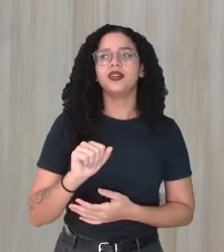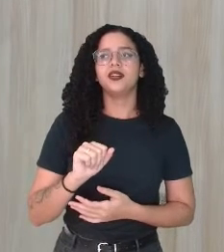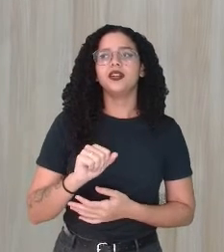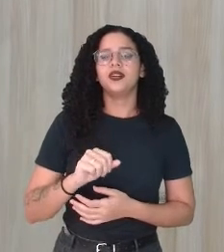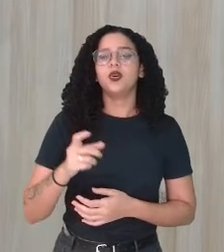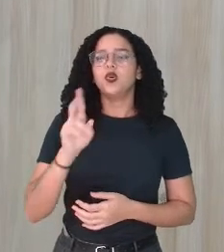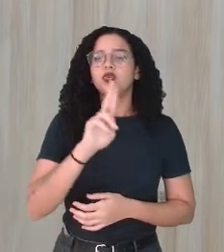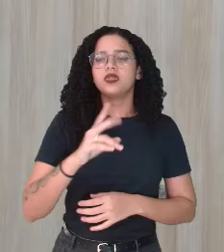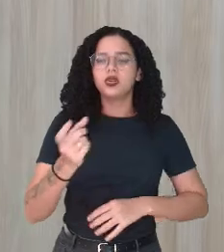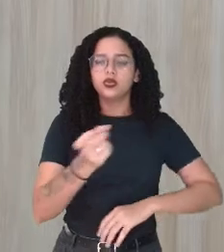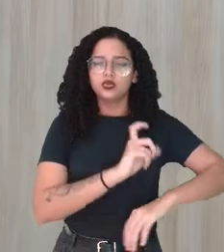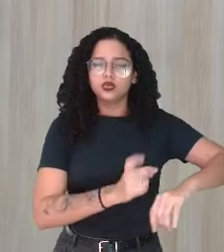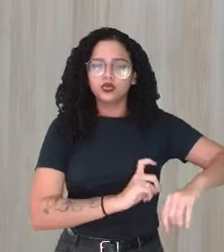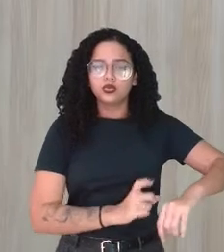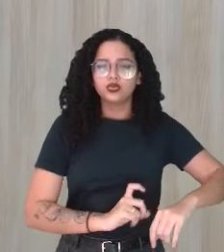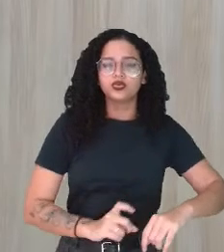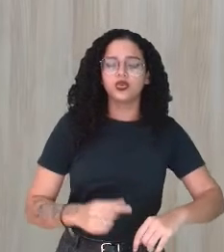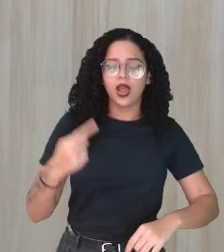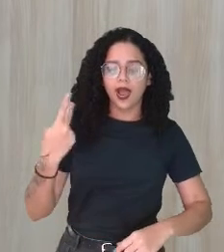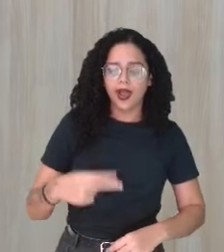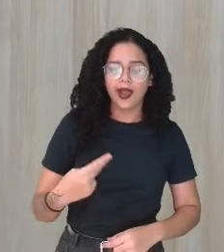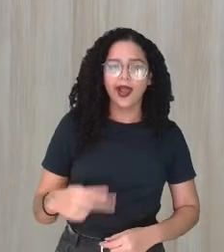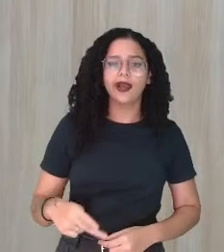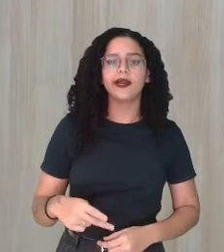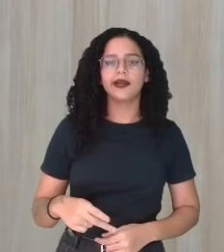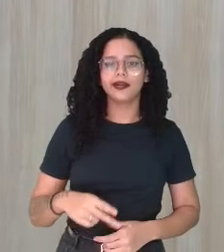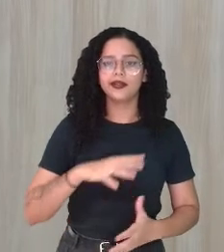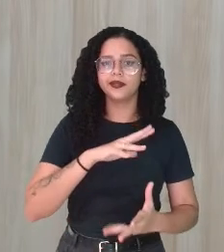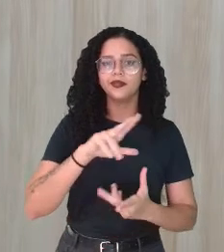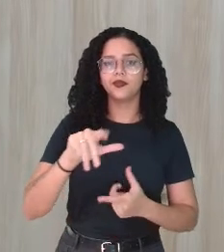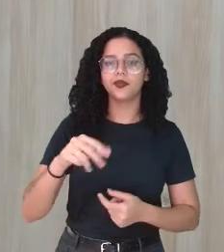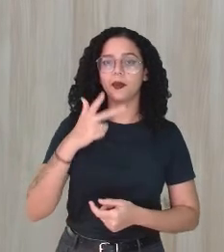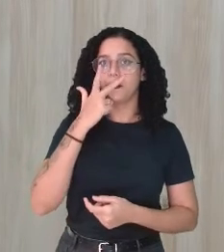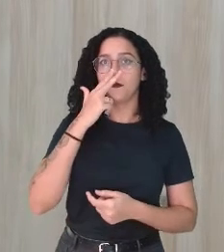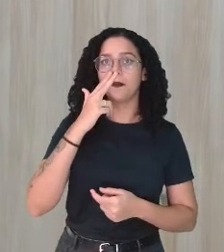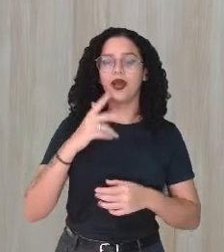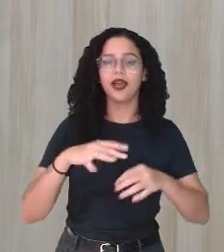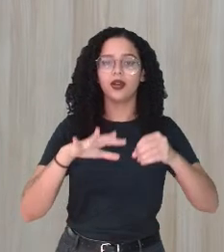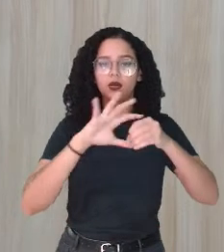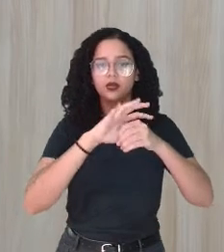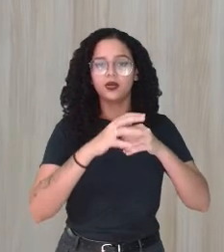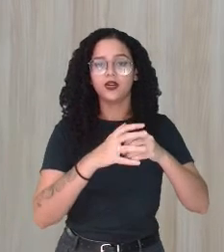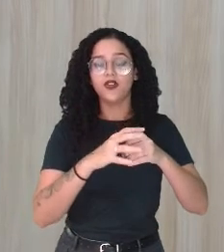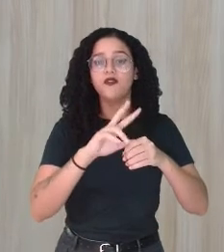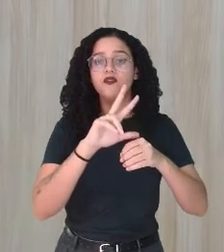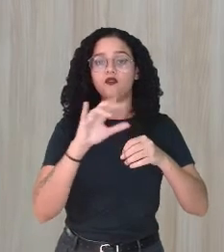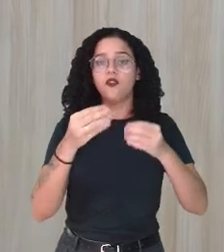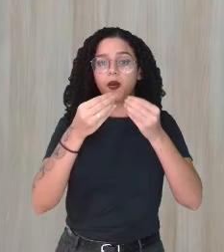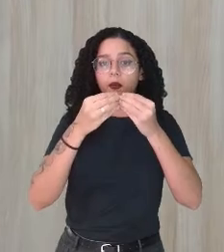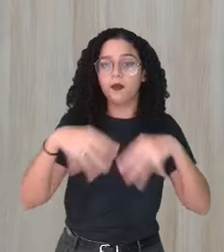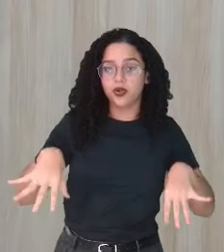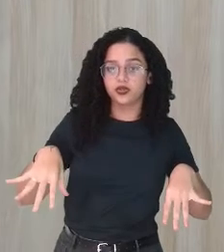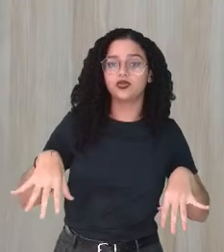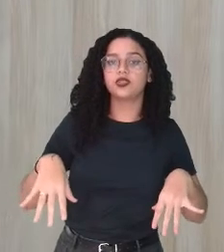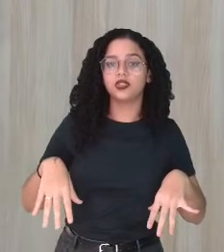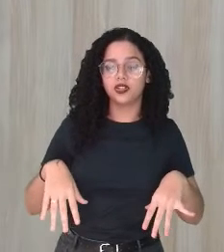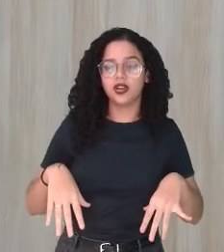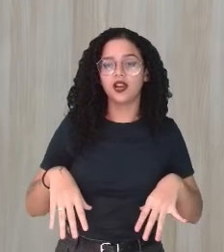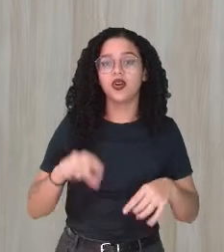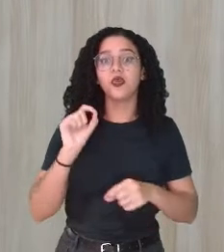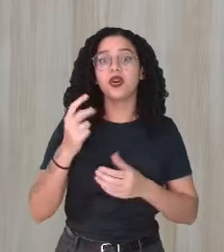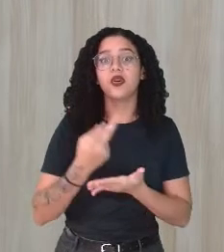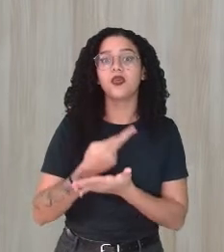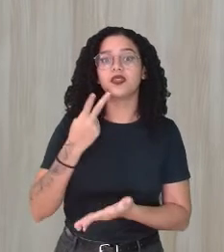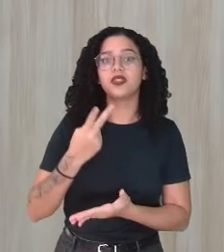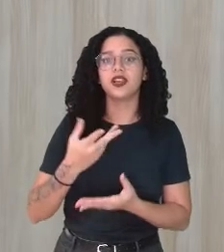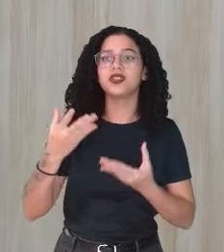aerosol, né? Usando um monte de produto aqui no planeta, abrindo buraquinho lá na camada de ozônio. O que acontece, gente? Um